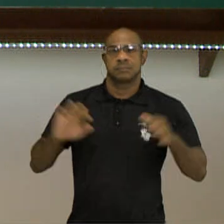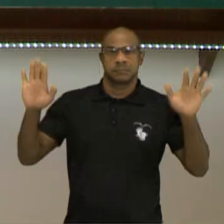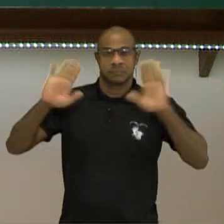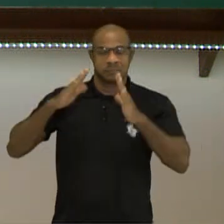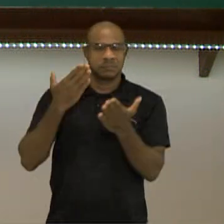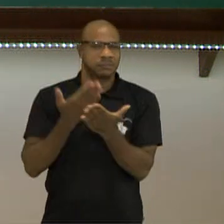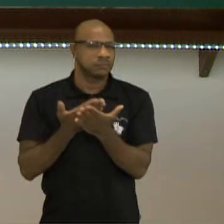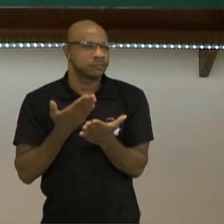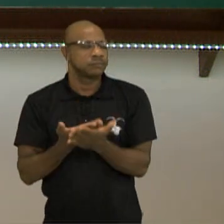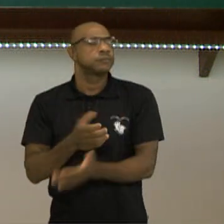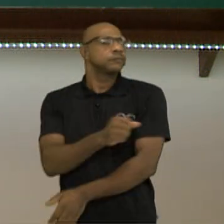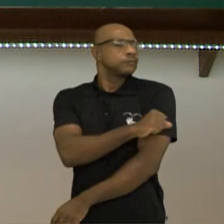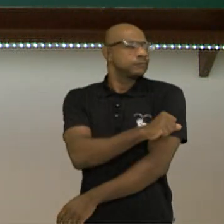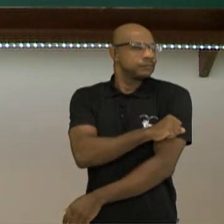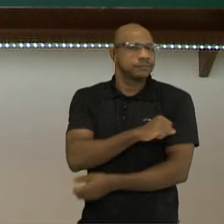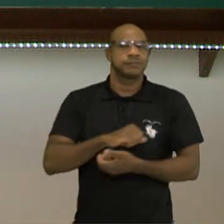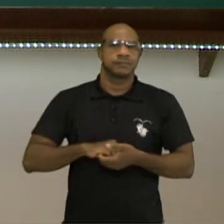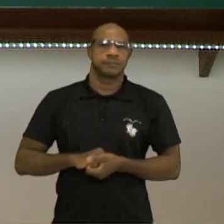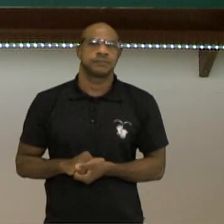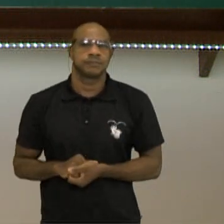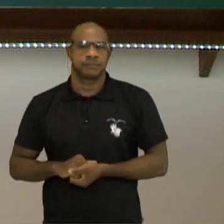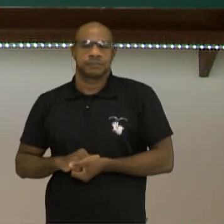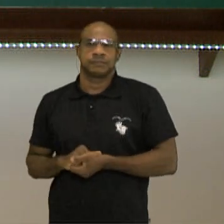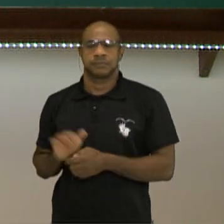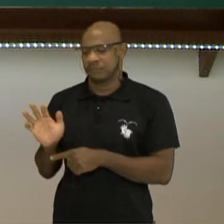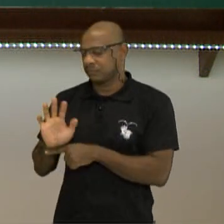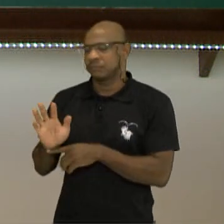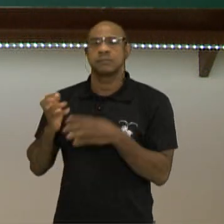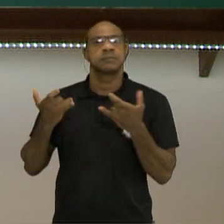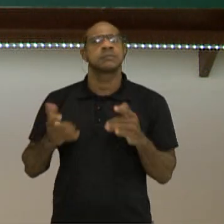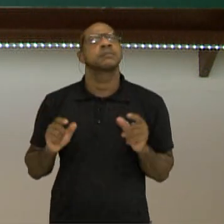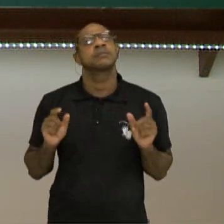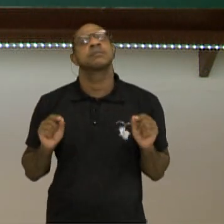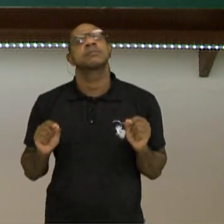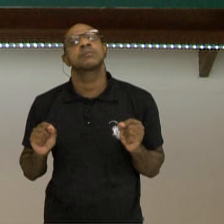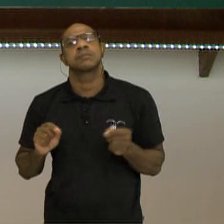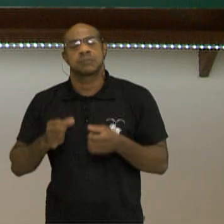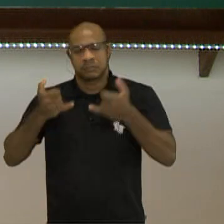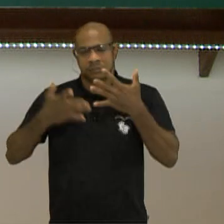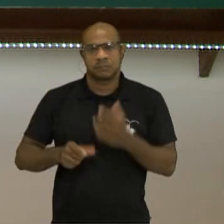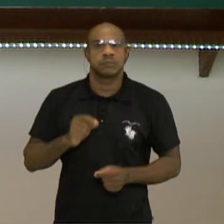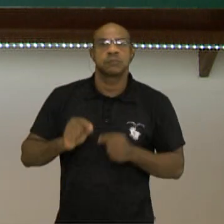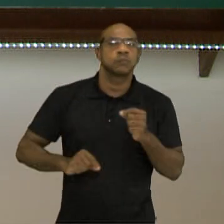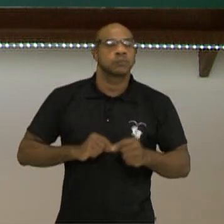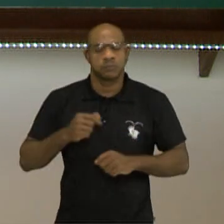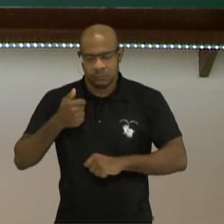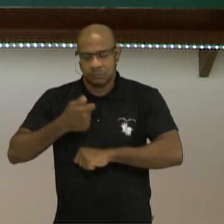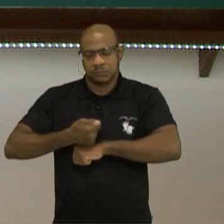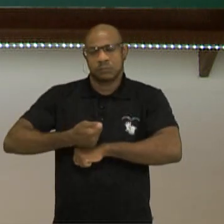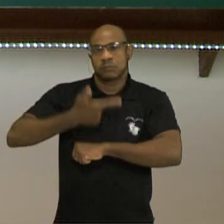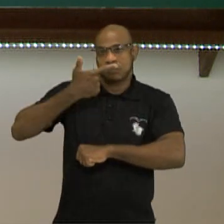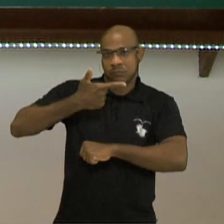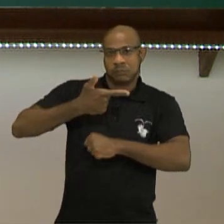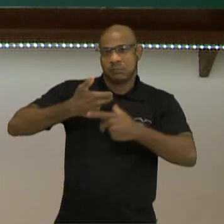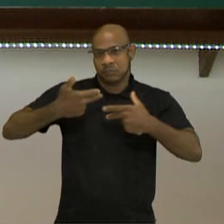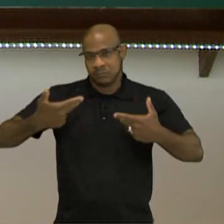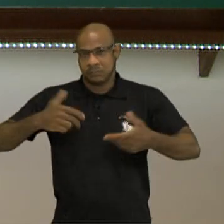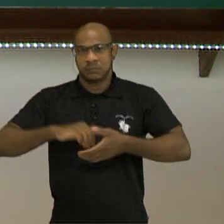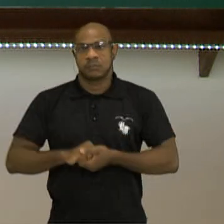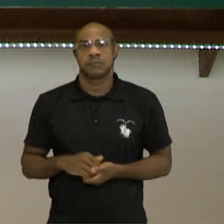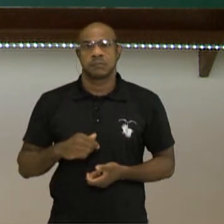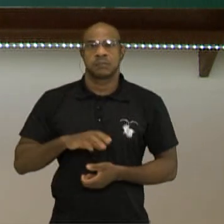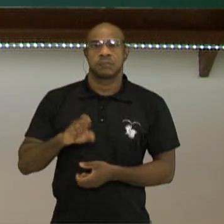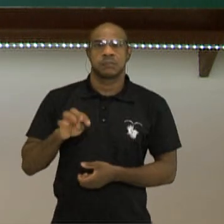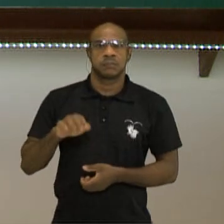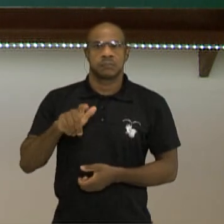Olá, estudantes do 8º ano! Neste vídeo vamos falar sobre repertório lexical referente ao futuro. Eu sou a Estela